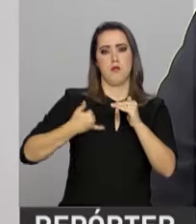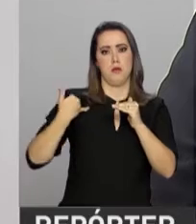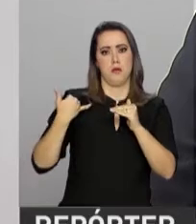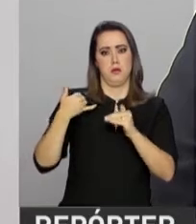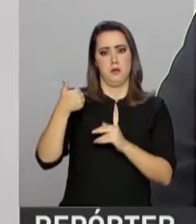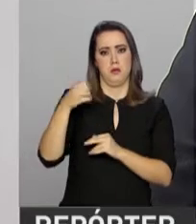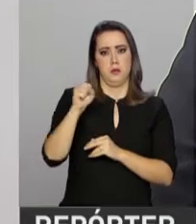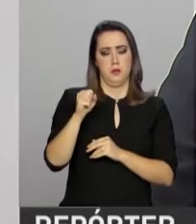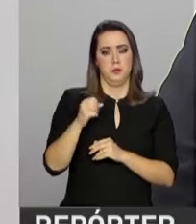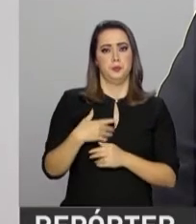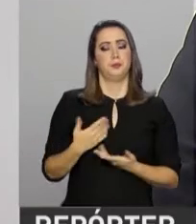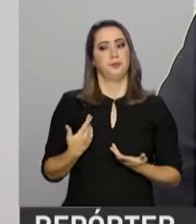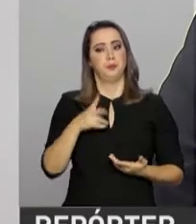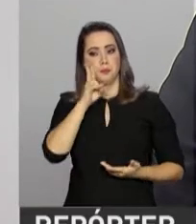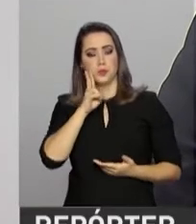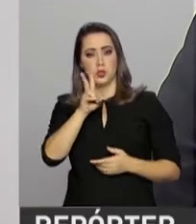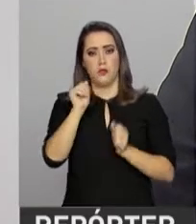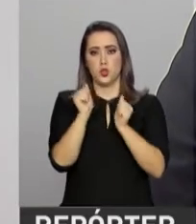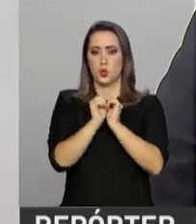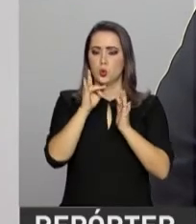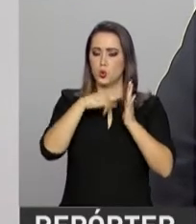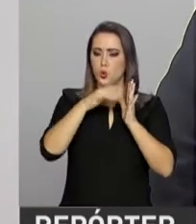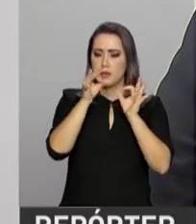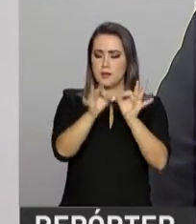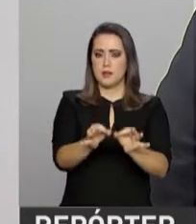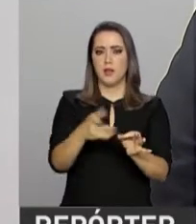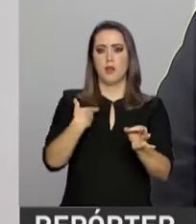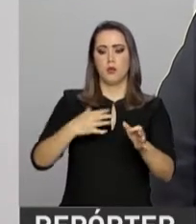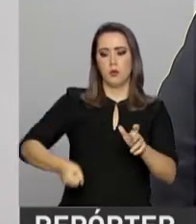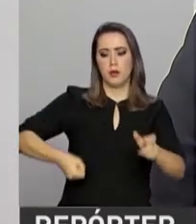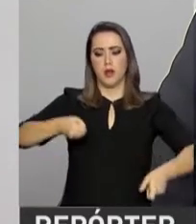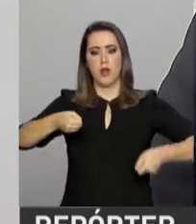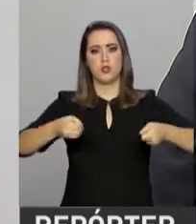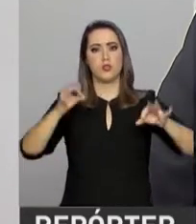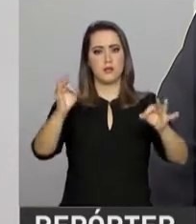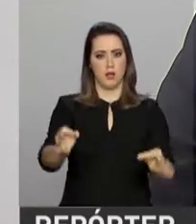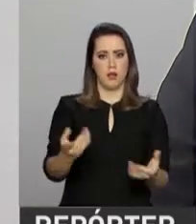checa toda a documentação, checa toda a bagagem e vá com tempo para o aeroporto.